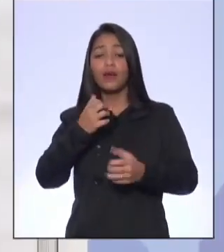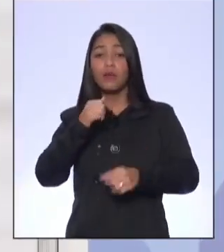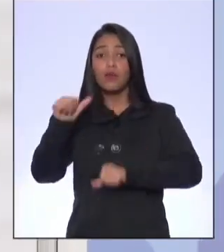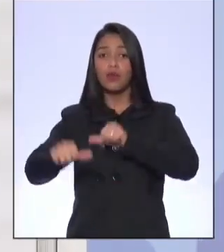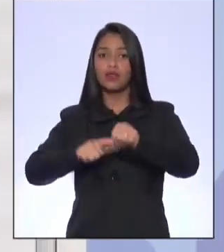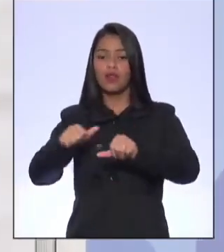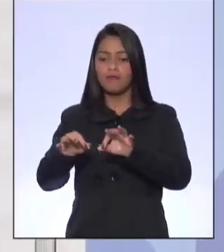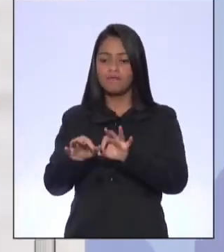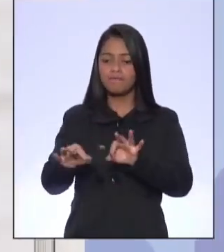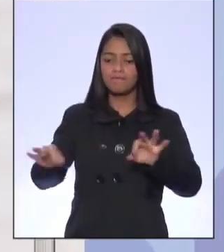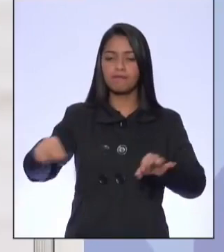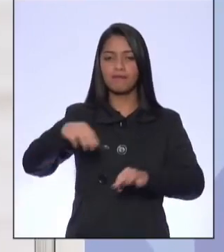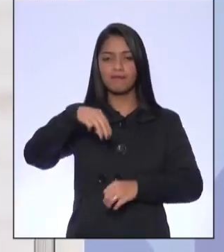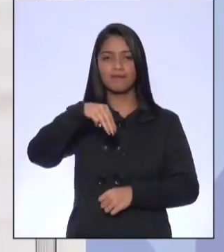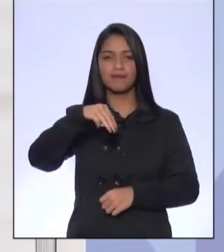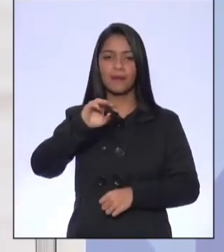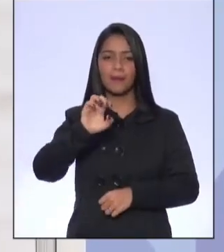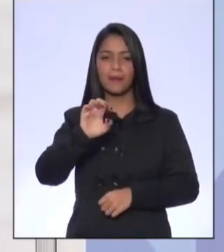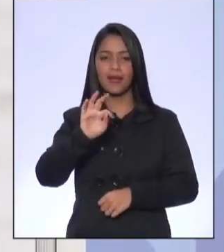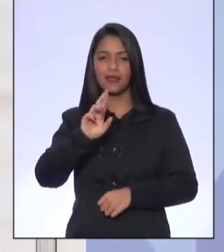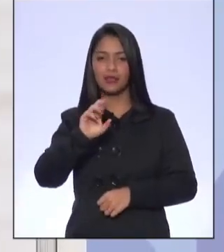três zeros. Então, aqui, ó,